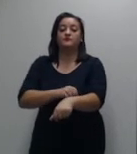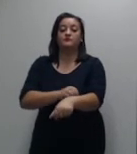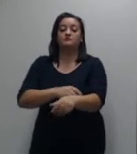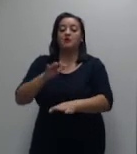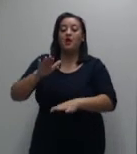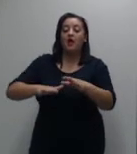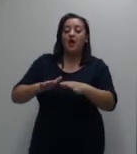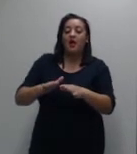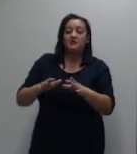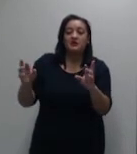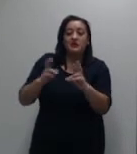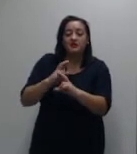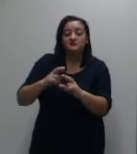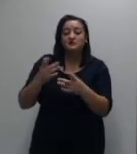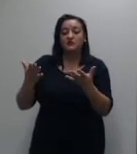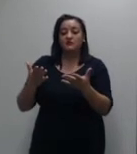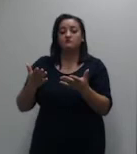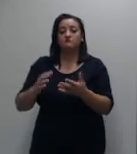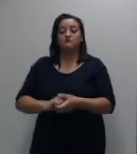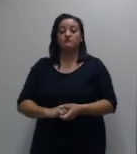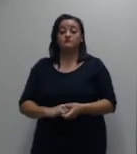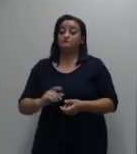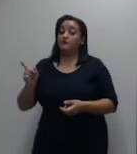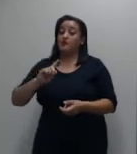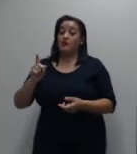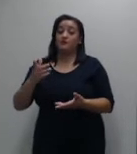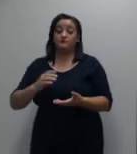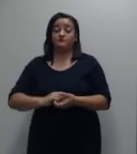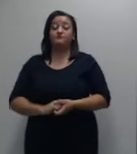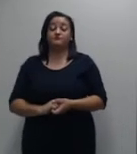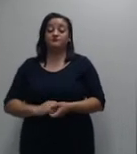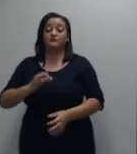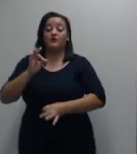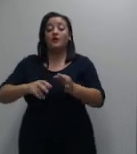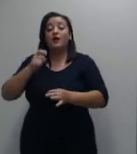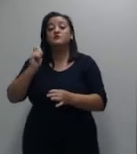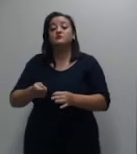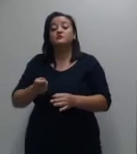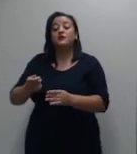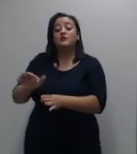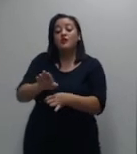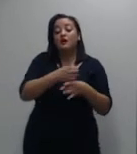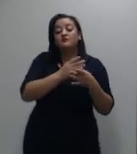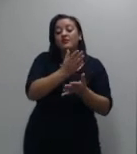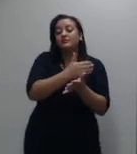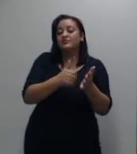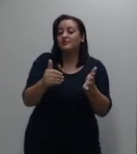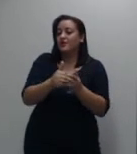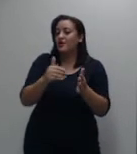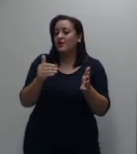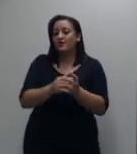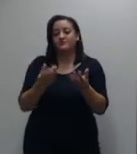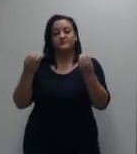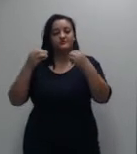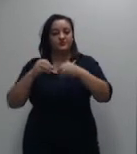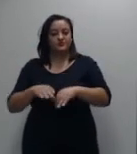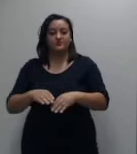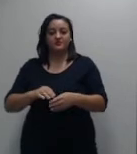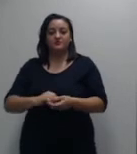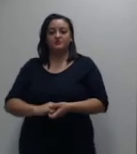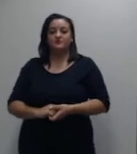a esse respeito não é a sentença afasta todos os danos